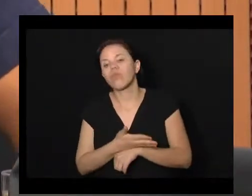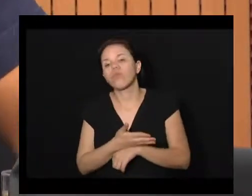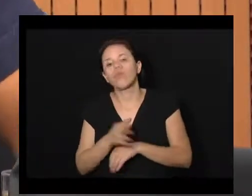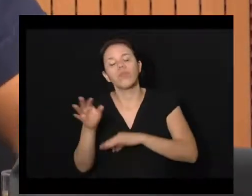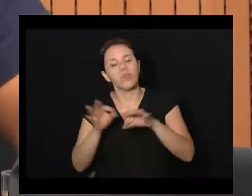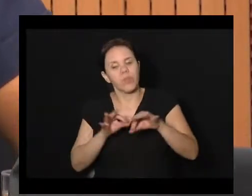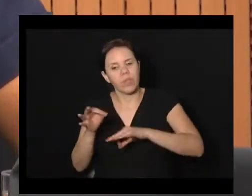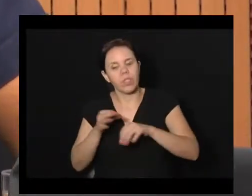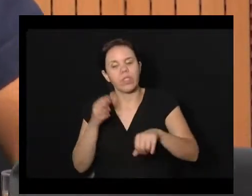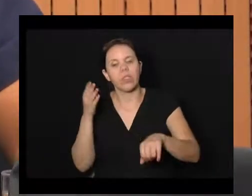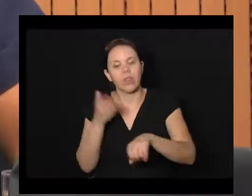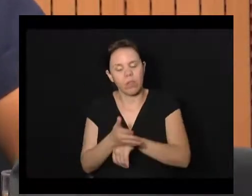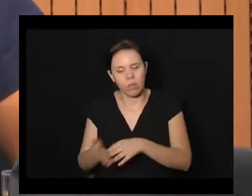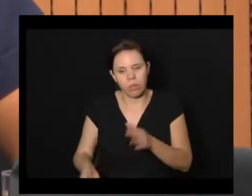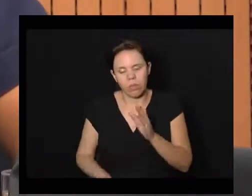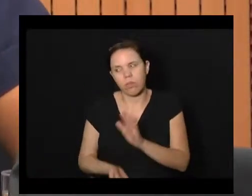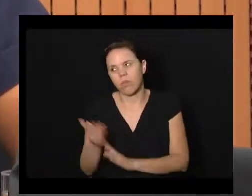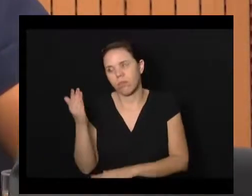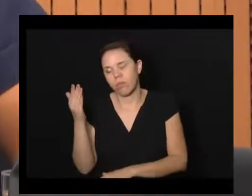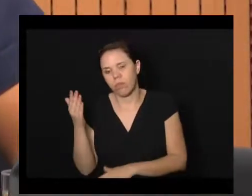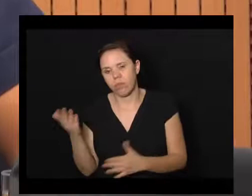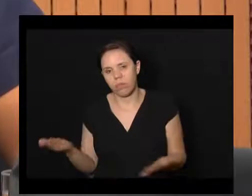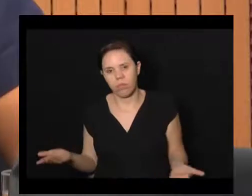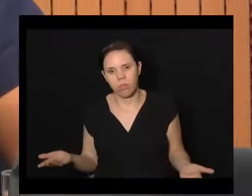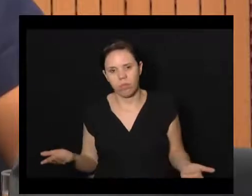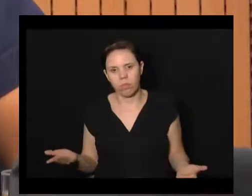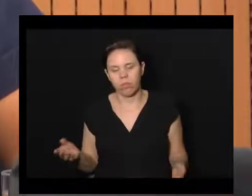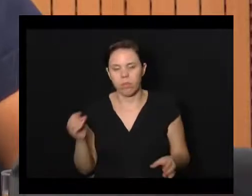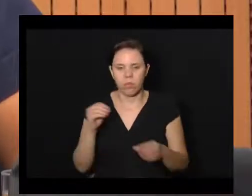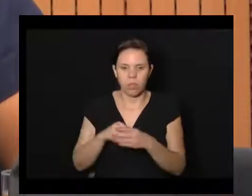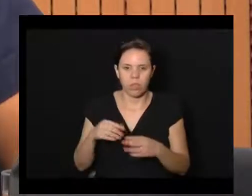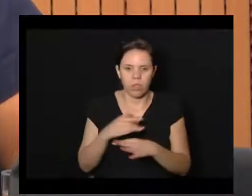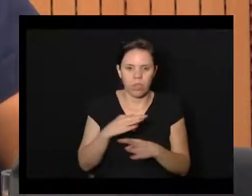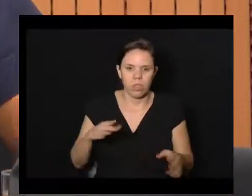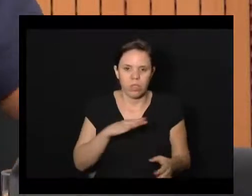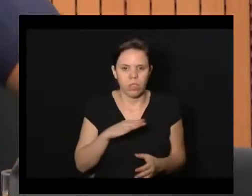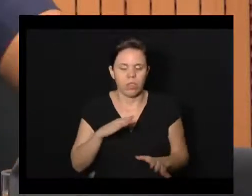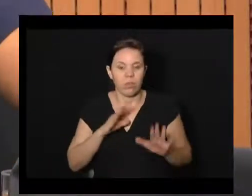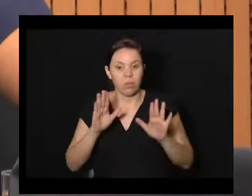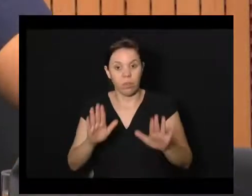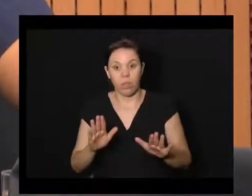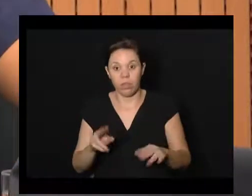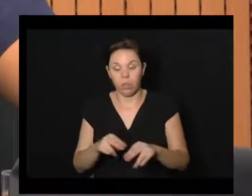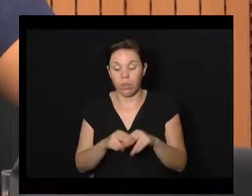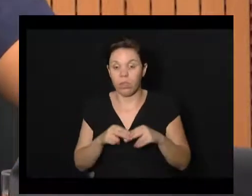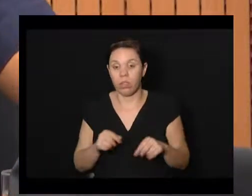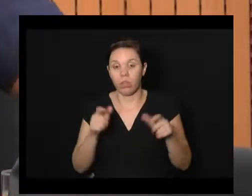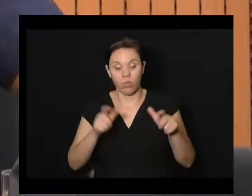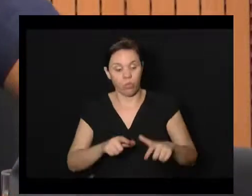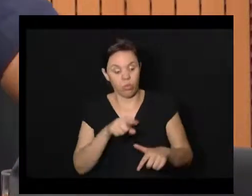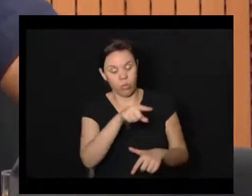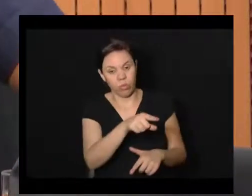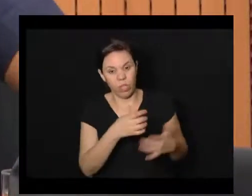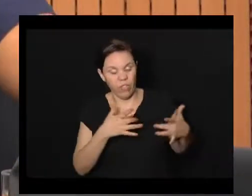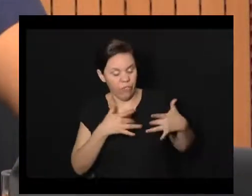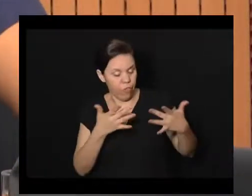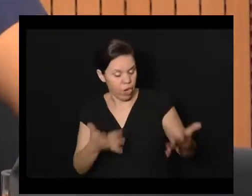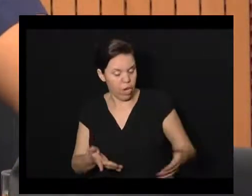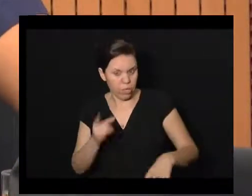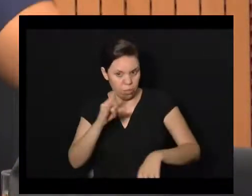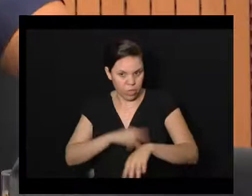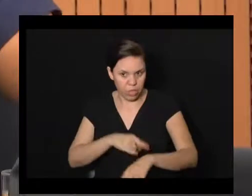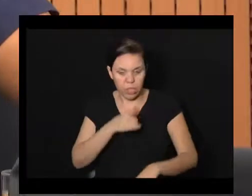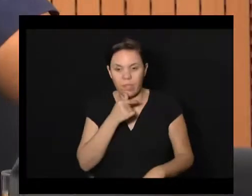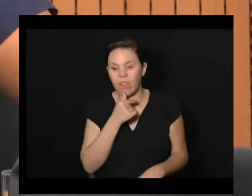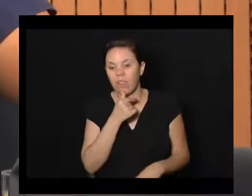mobilidade motorizada no município mas porém em virtude da característica do local que fornece o banheiro e água